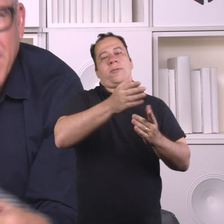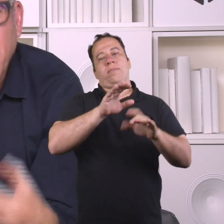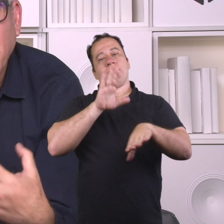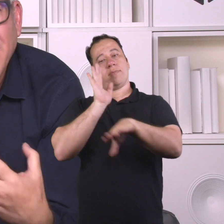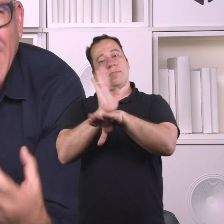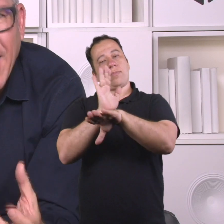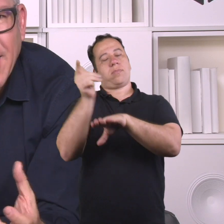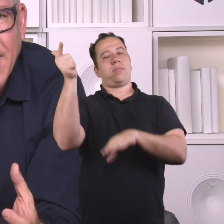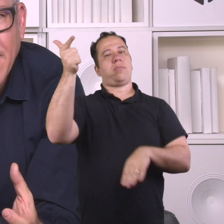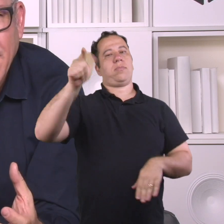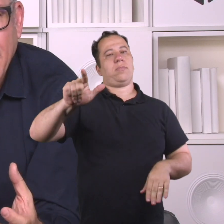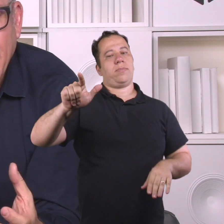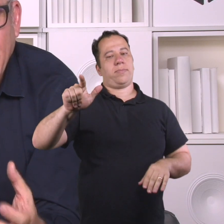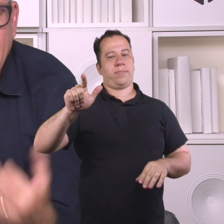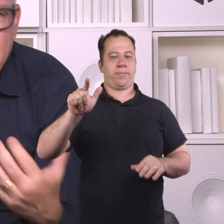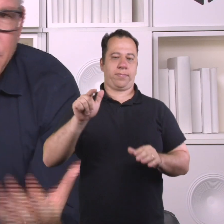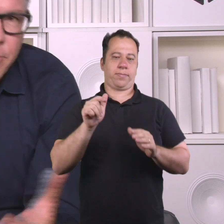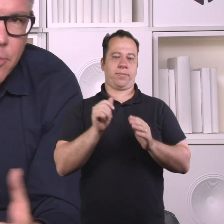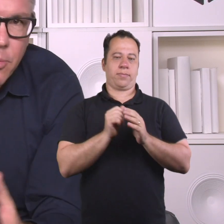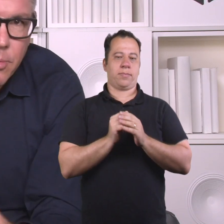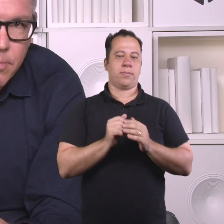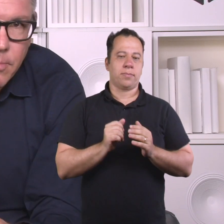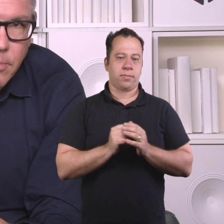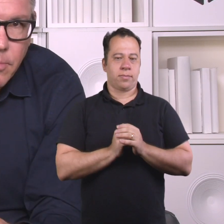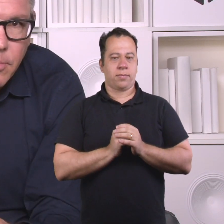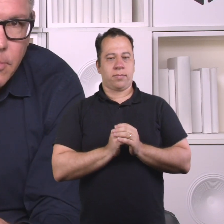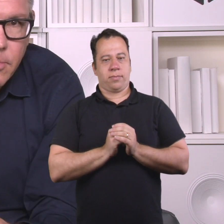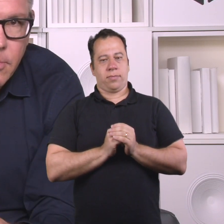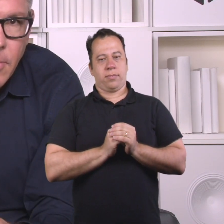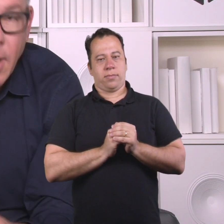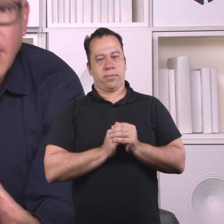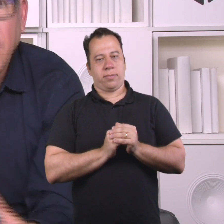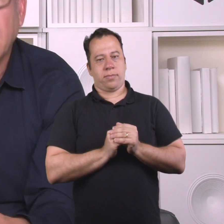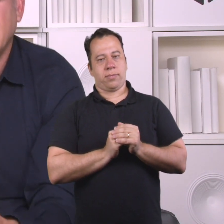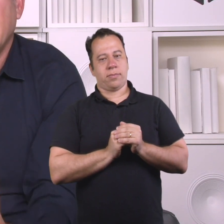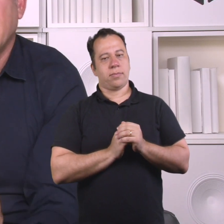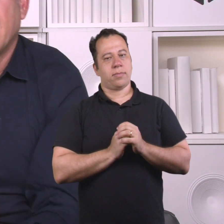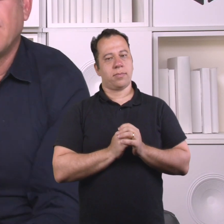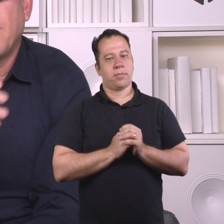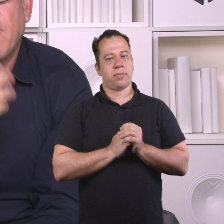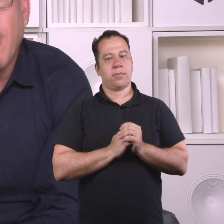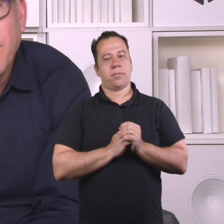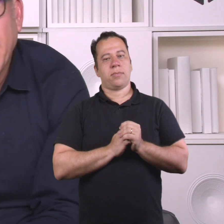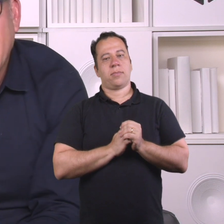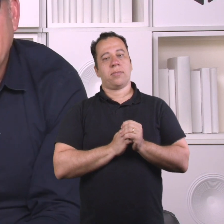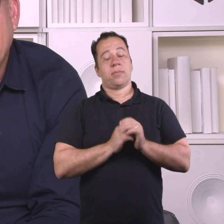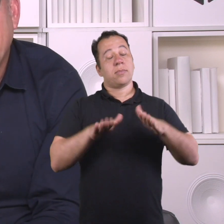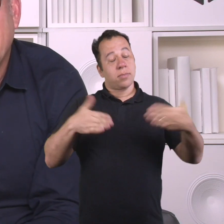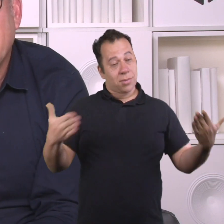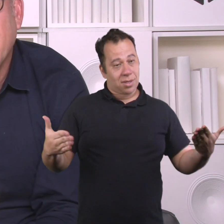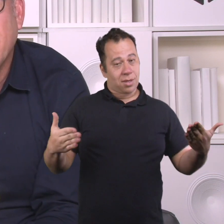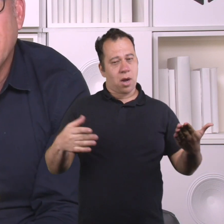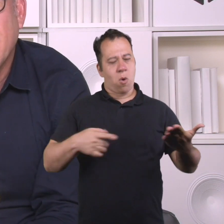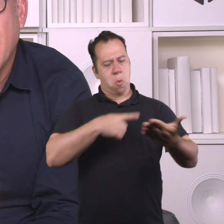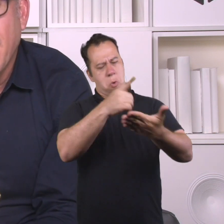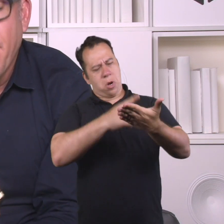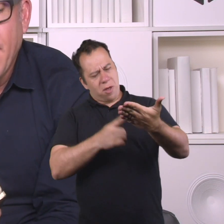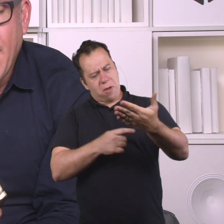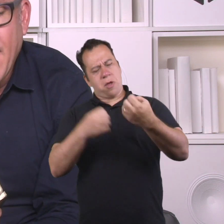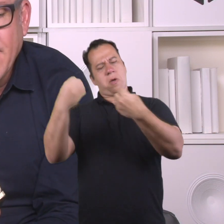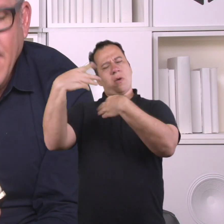menos amedrontada em relação ao futuro. Então, no Manual de Finanças de